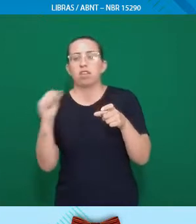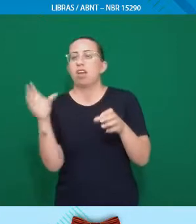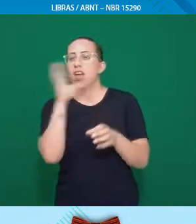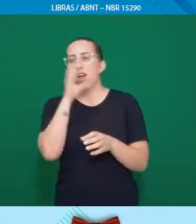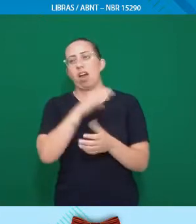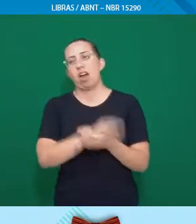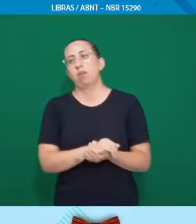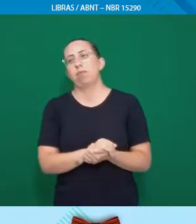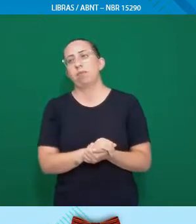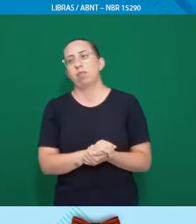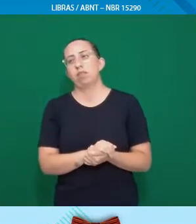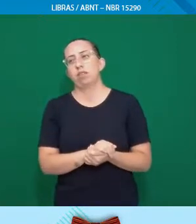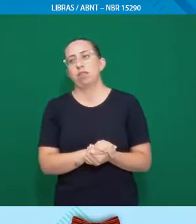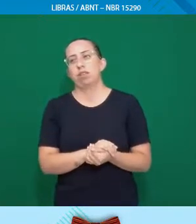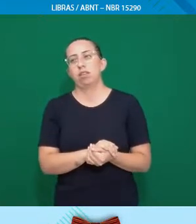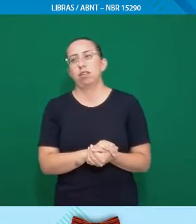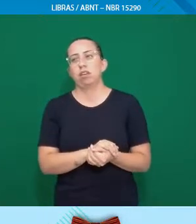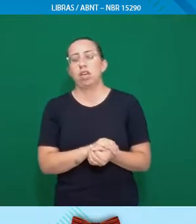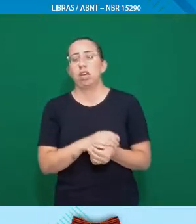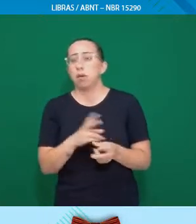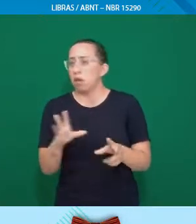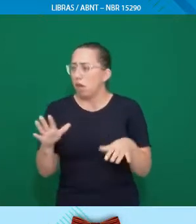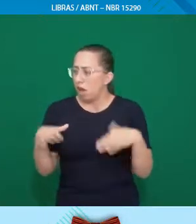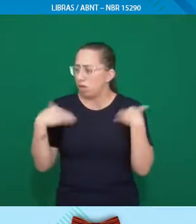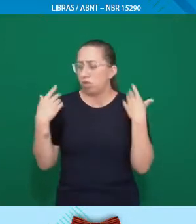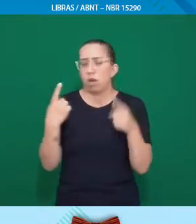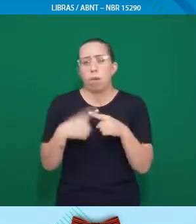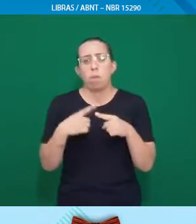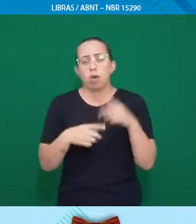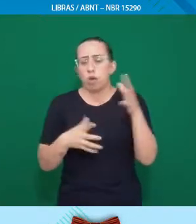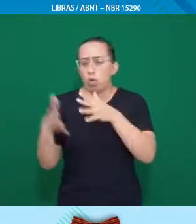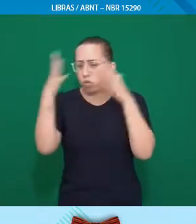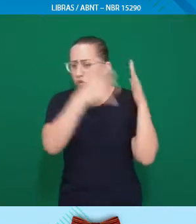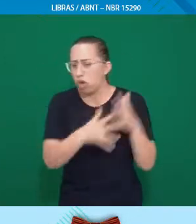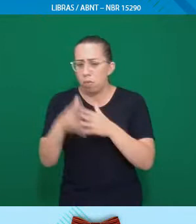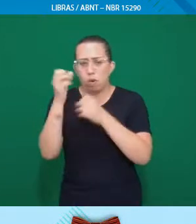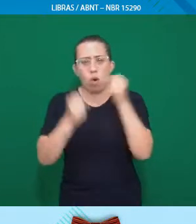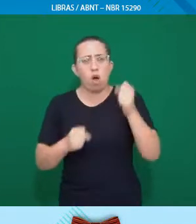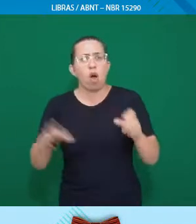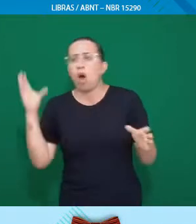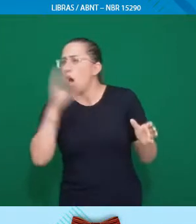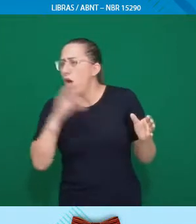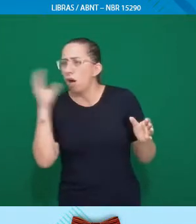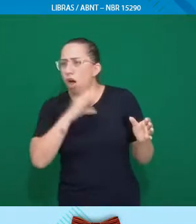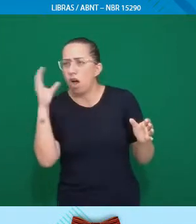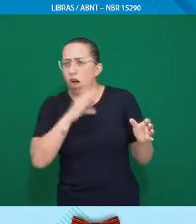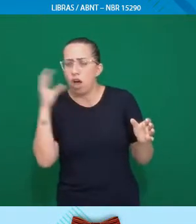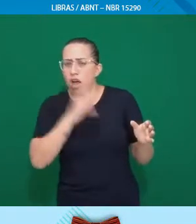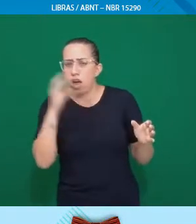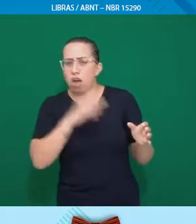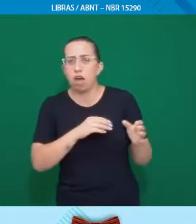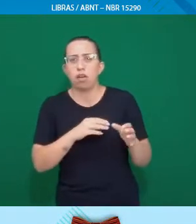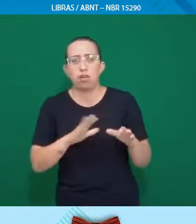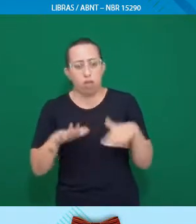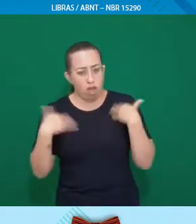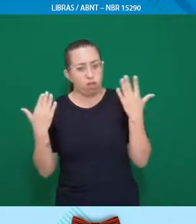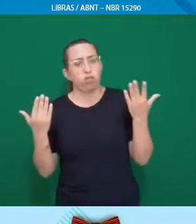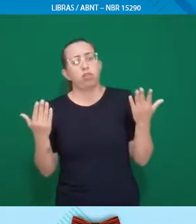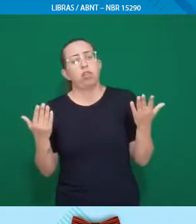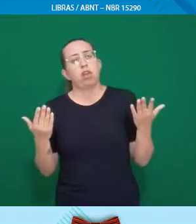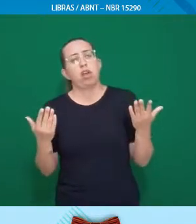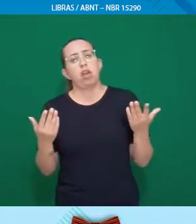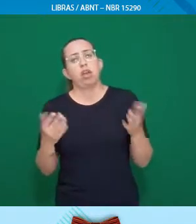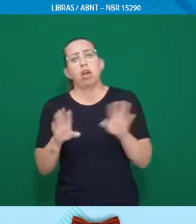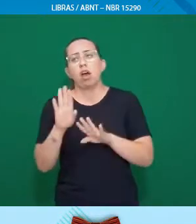os caminhões passam naquela Rodovia sem acostamento os carros os carros caminhões todos porque é uma rodovia que traz um perigo muito grande